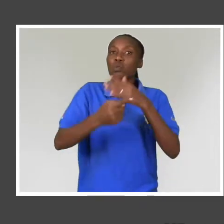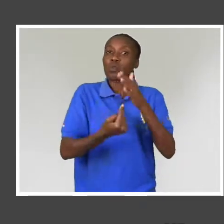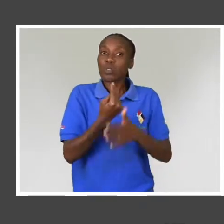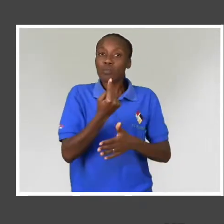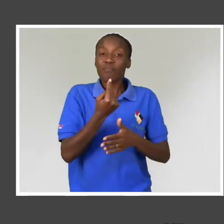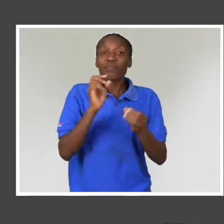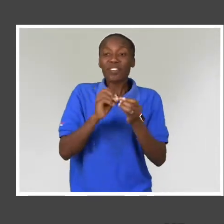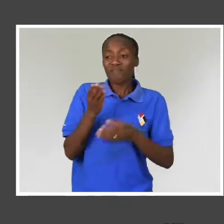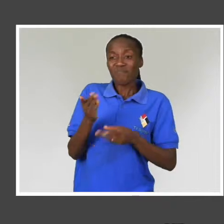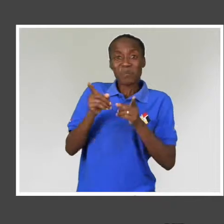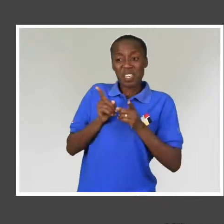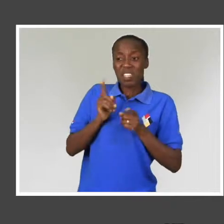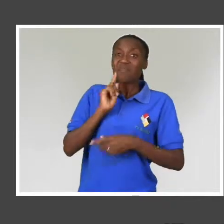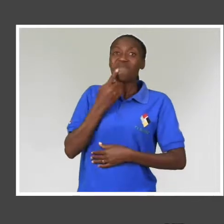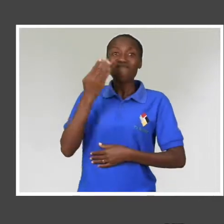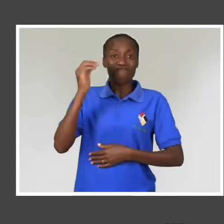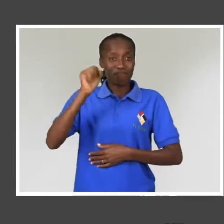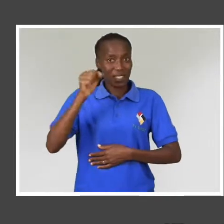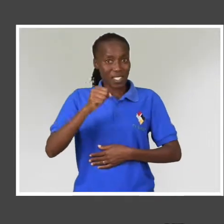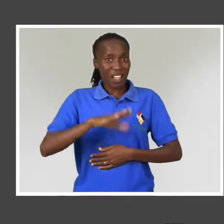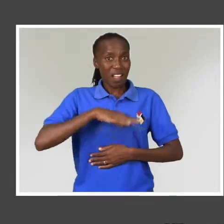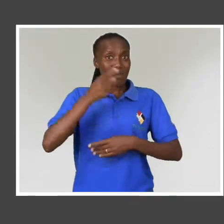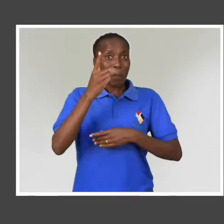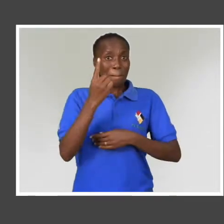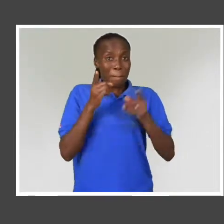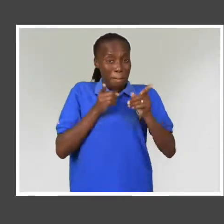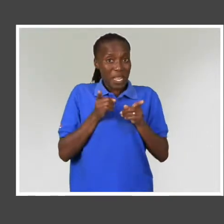situação que aconteceu. Era menor?